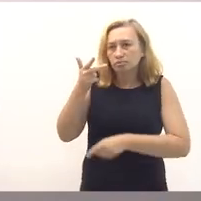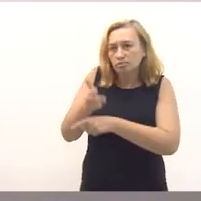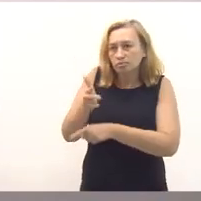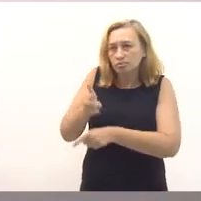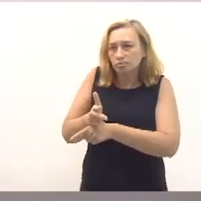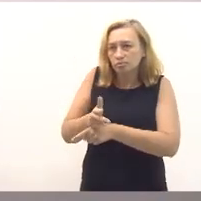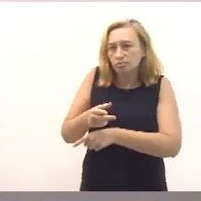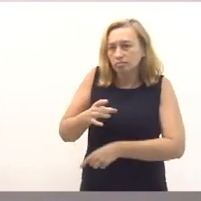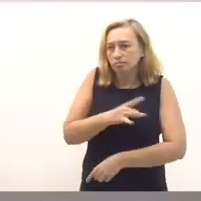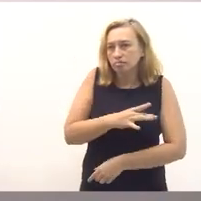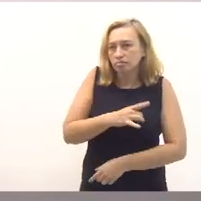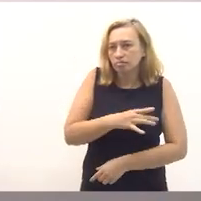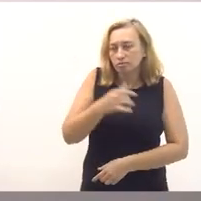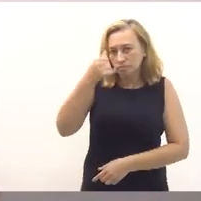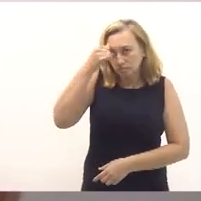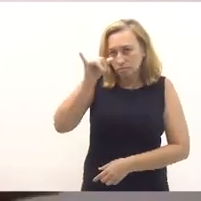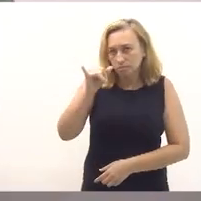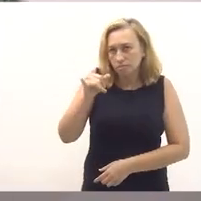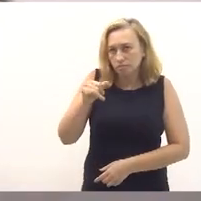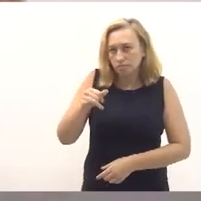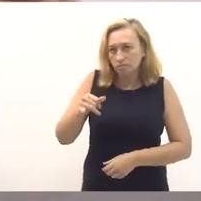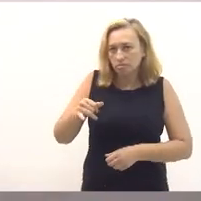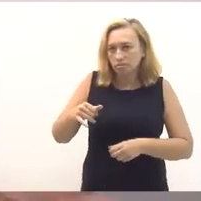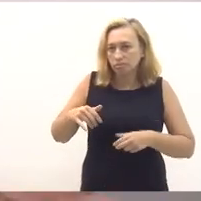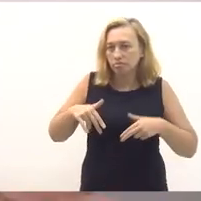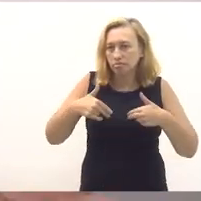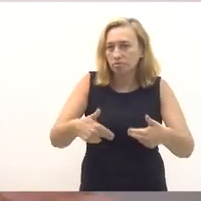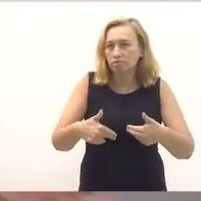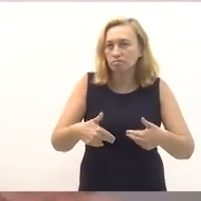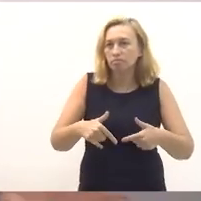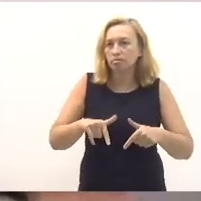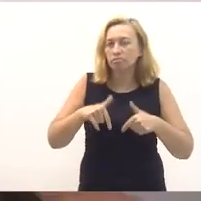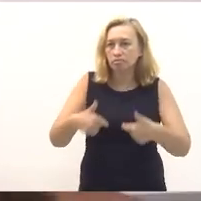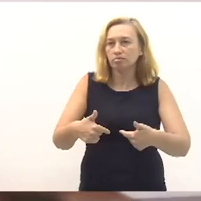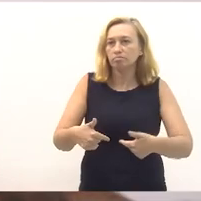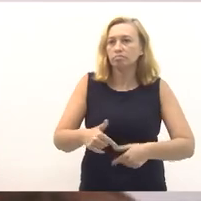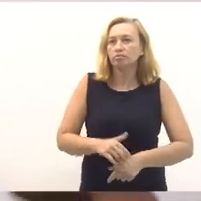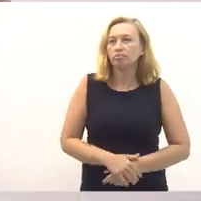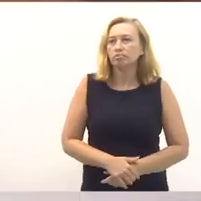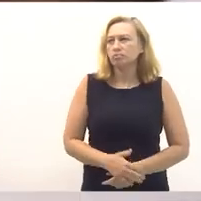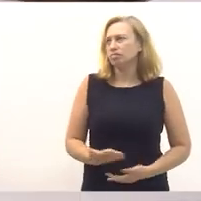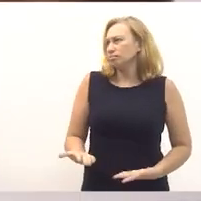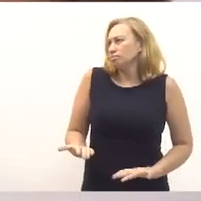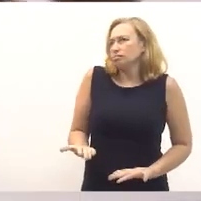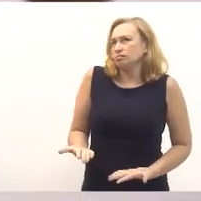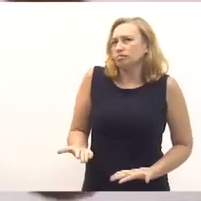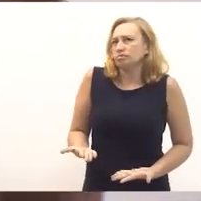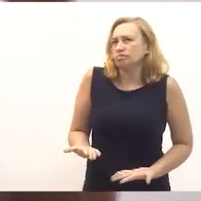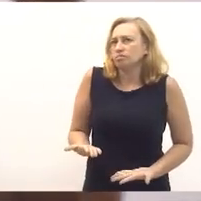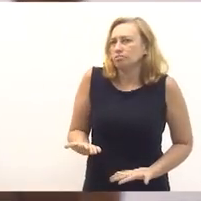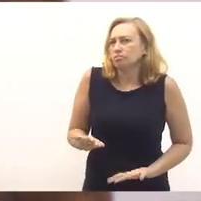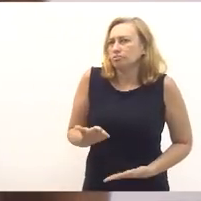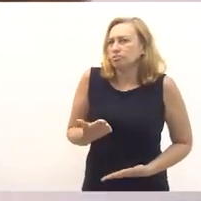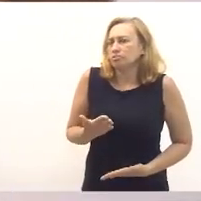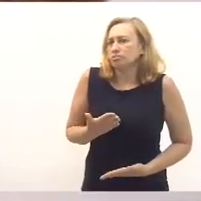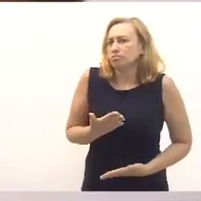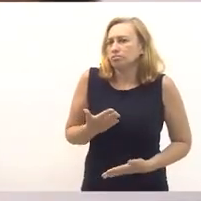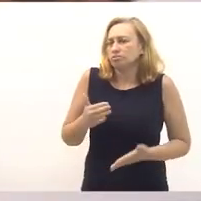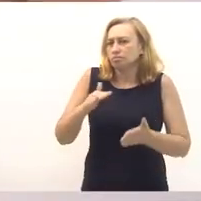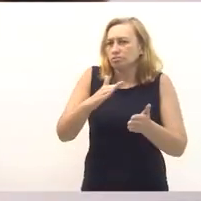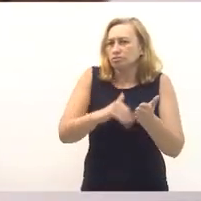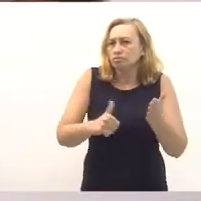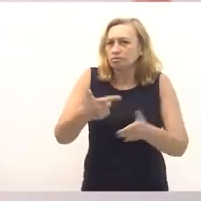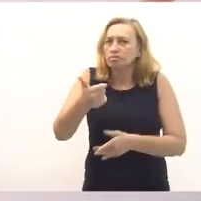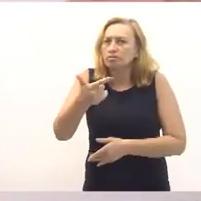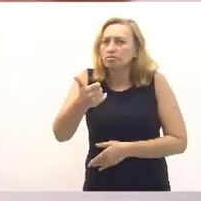câmeras ficaram com medo e evitaram confronto ou seja gente Eureka vamos tirar os